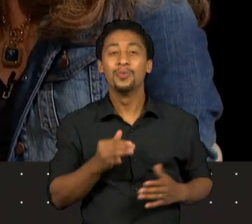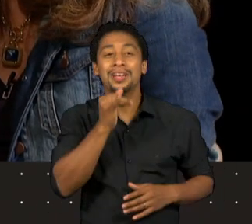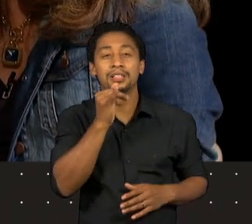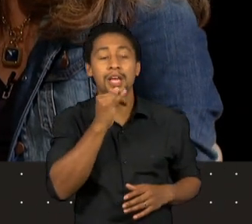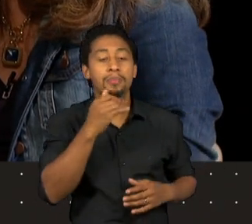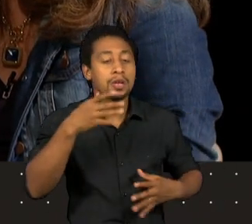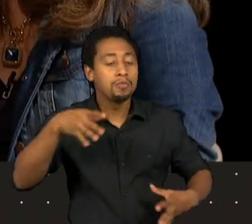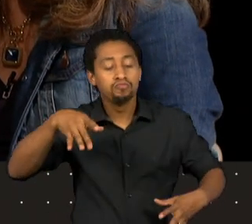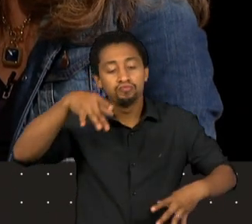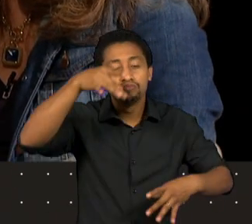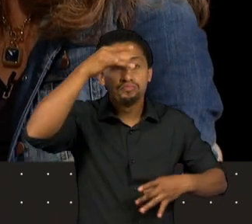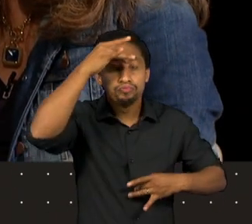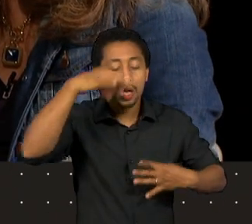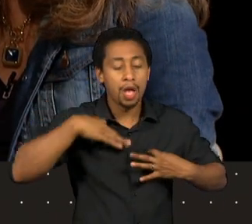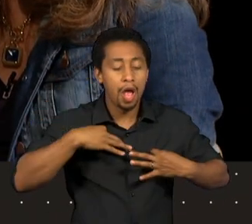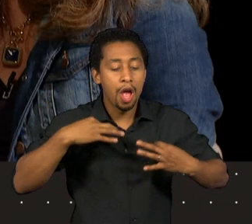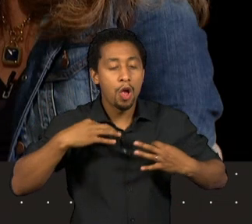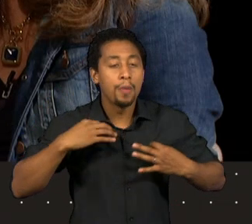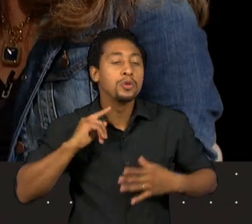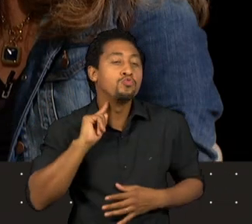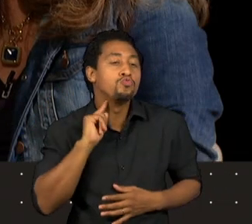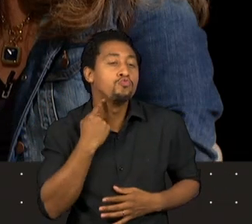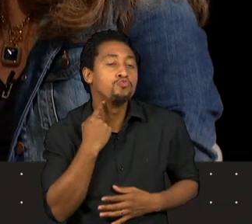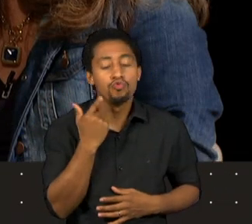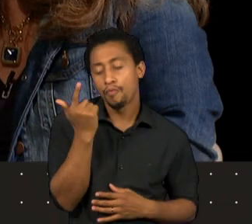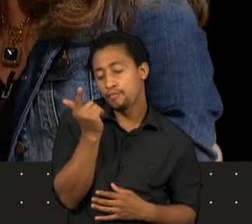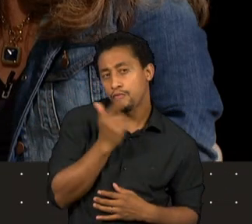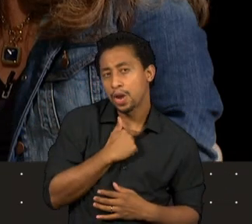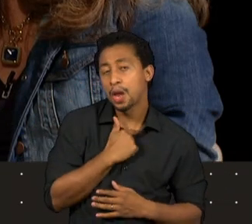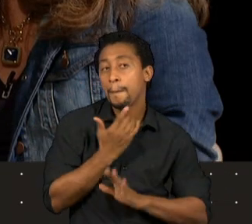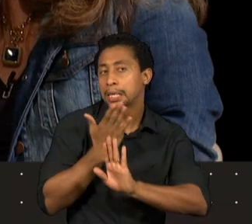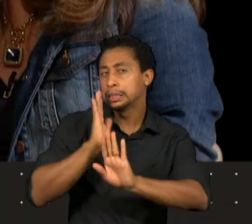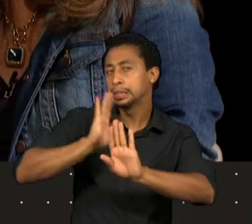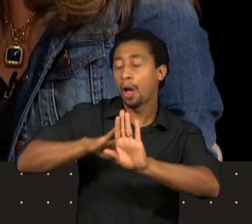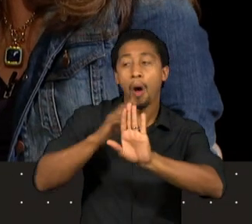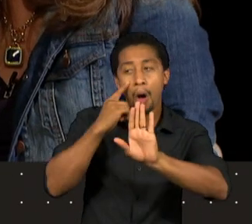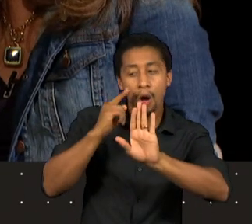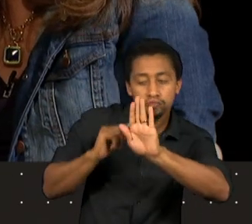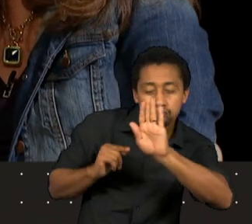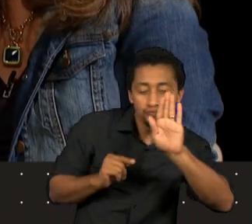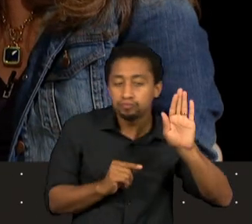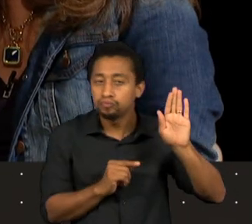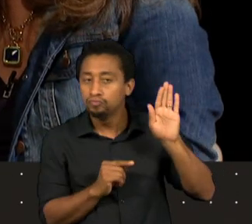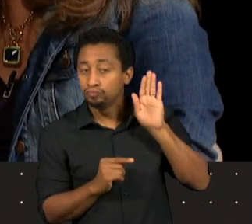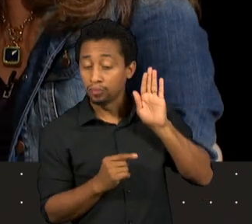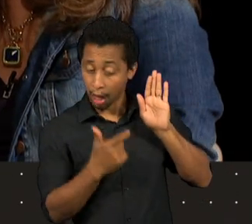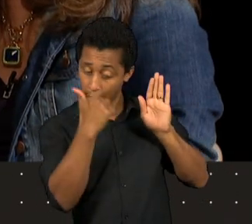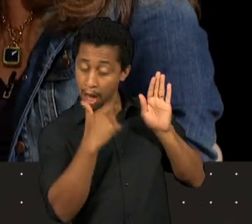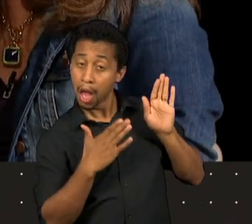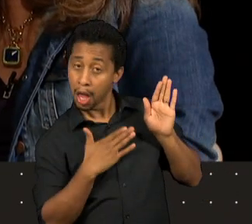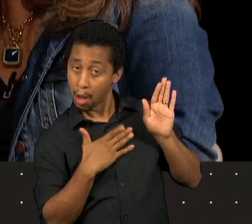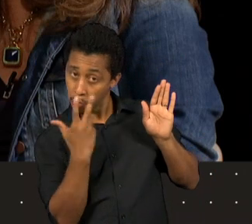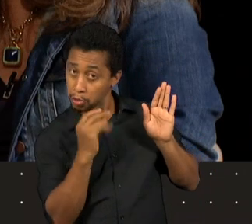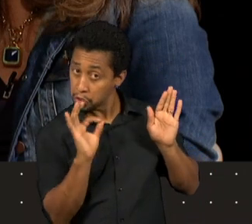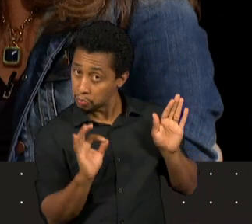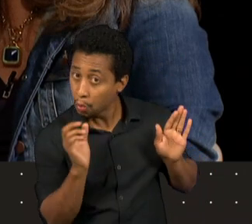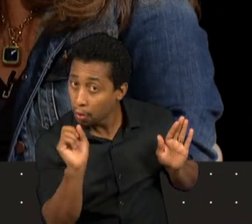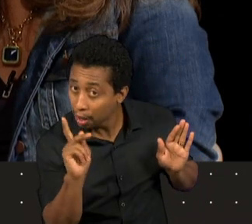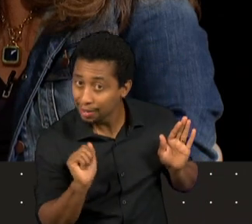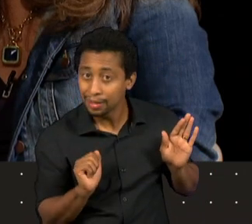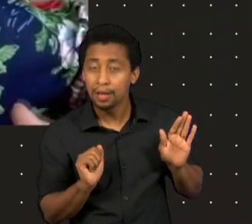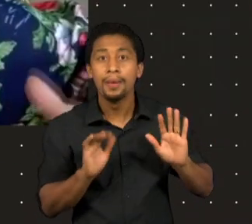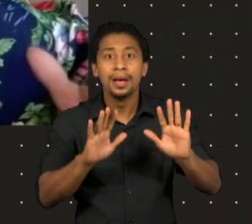feio, mas sou eu, hein? A Maiara não, longe disso. E eu acho que essa é uma